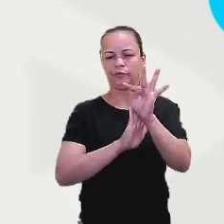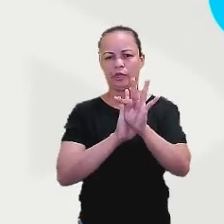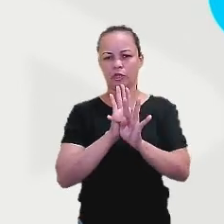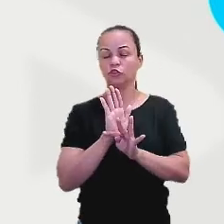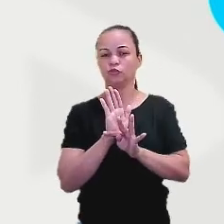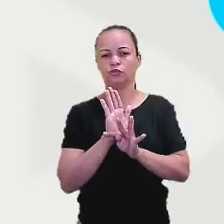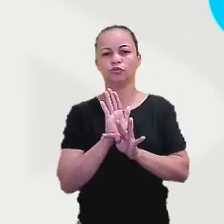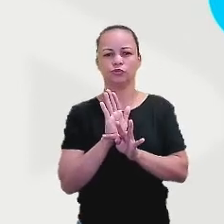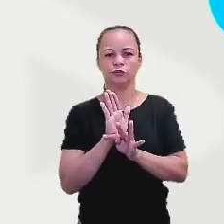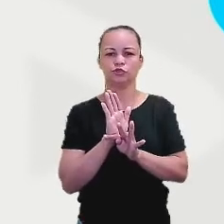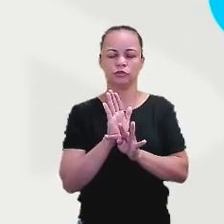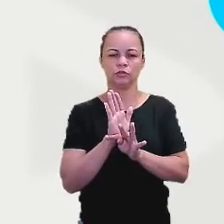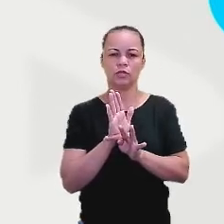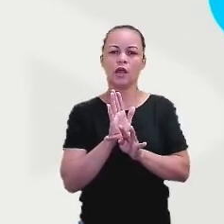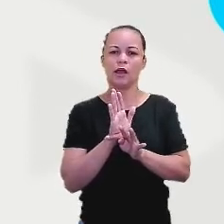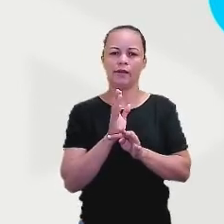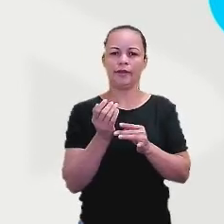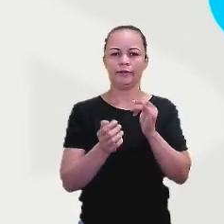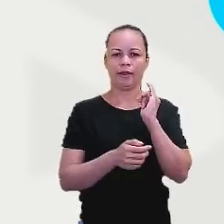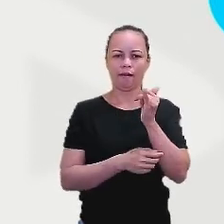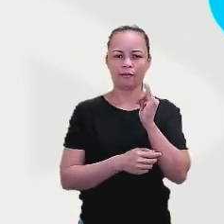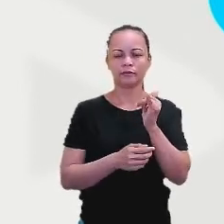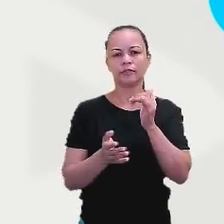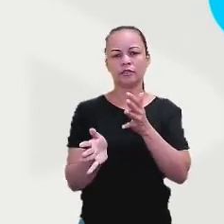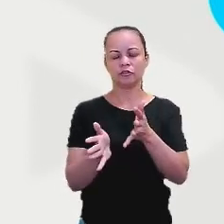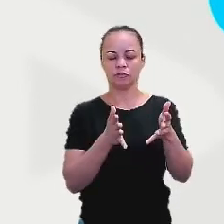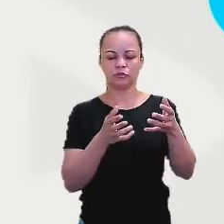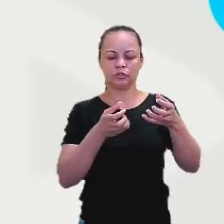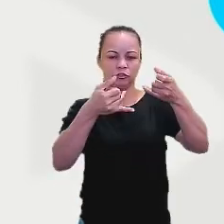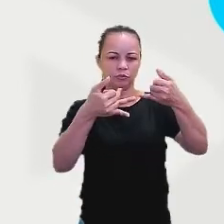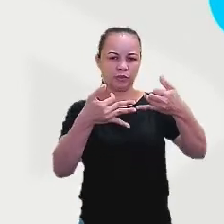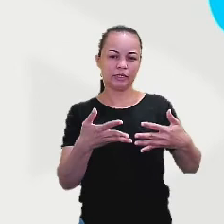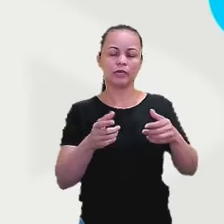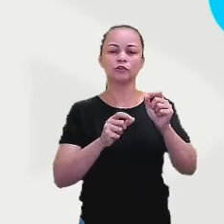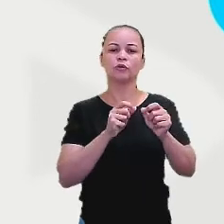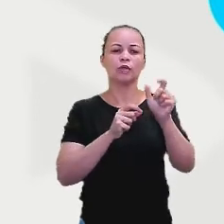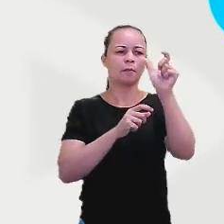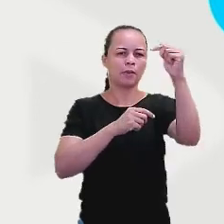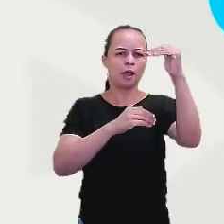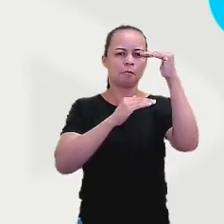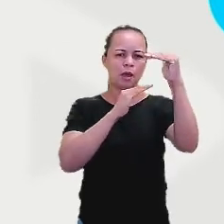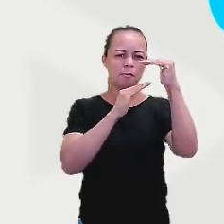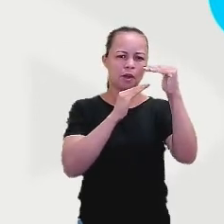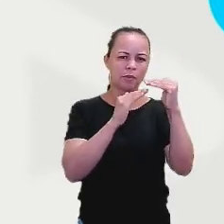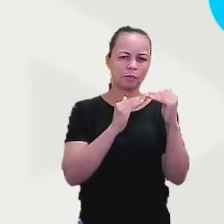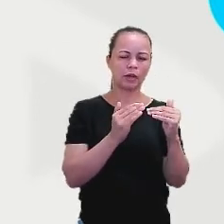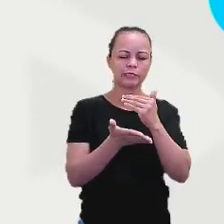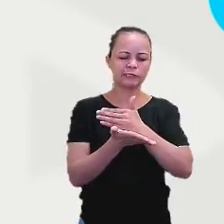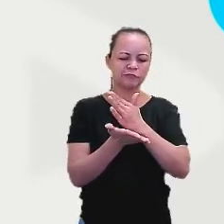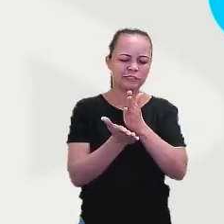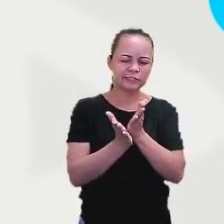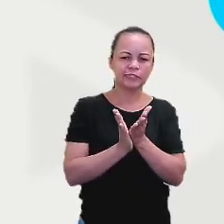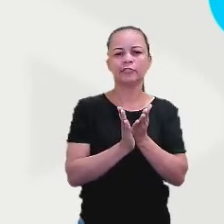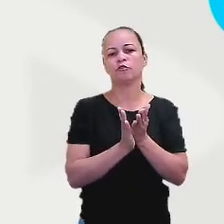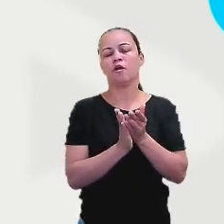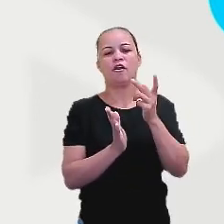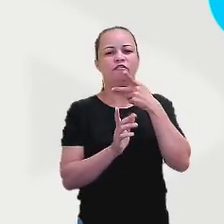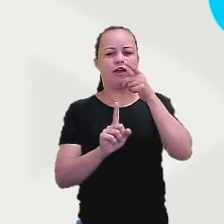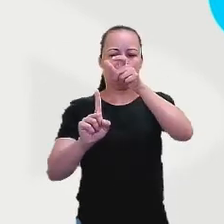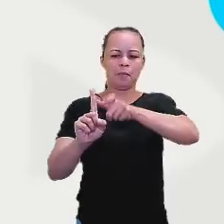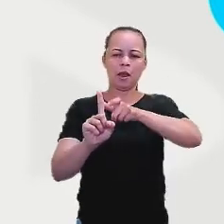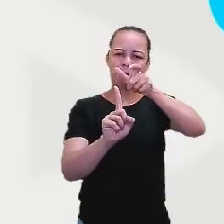eu estou dividindo ali a fala dos personagens, para que eu saiba quando entrou um